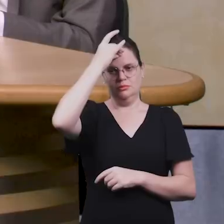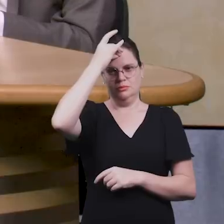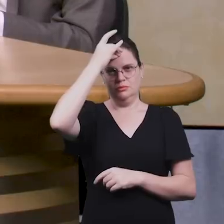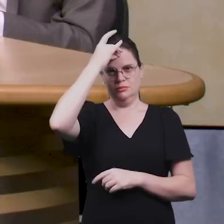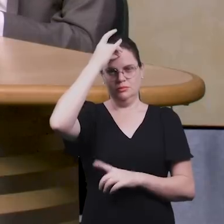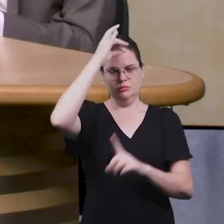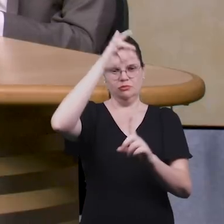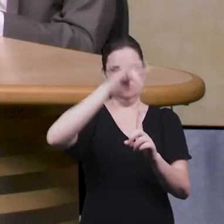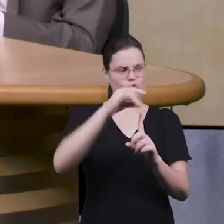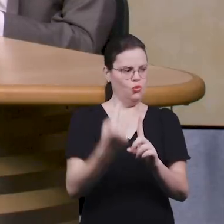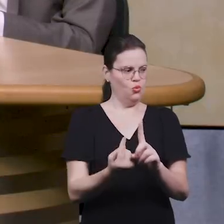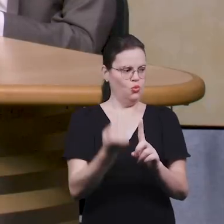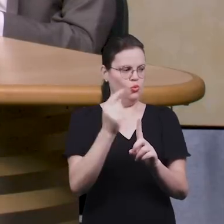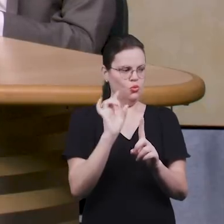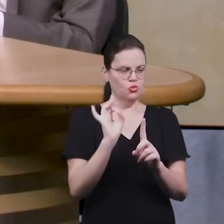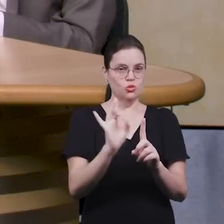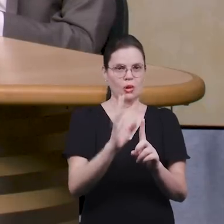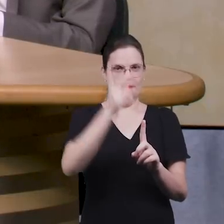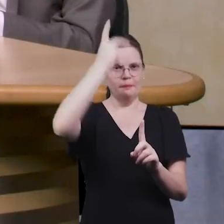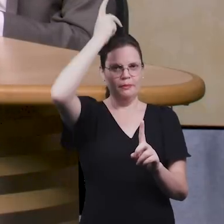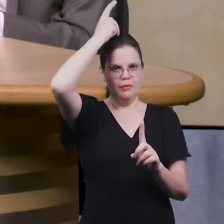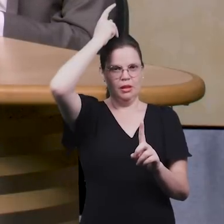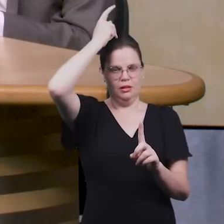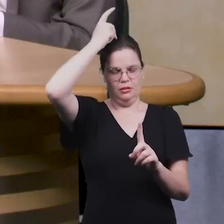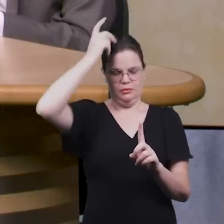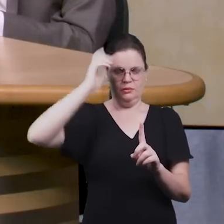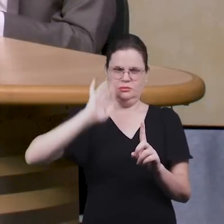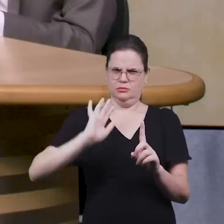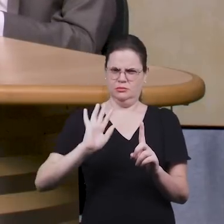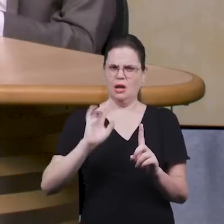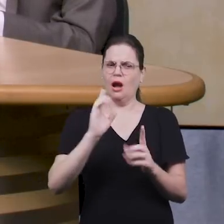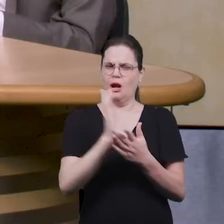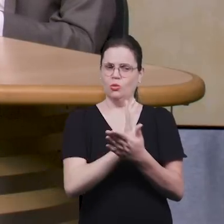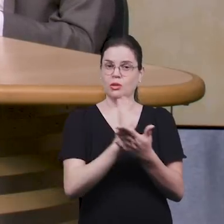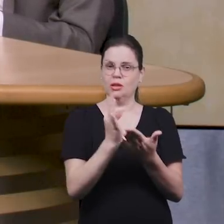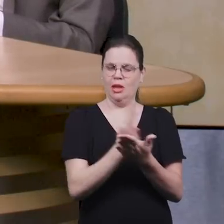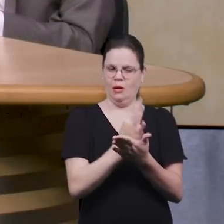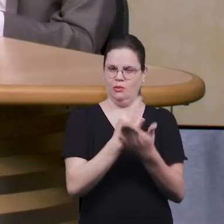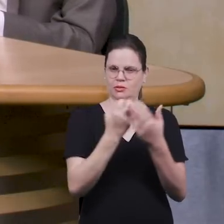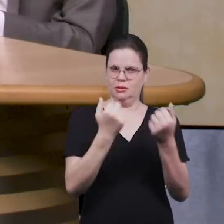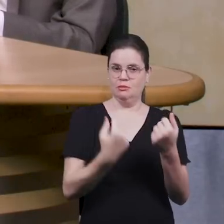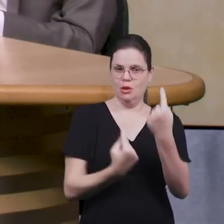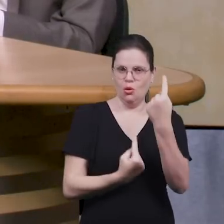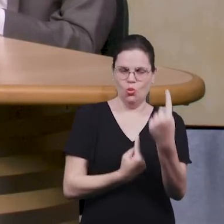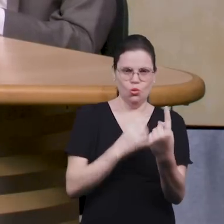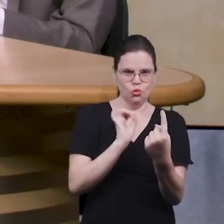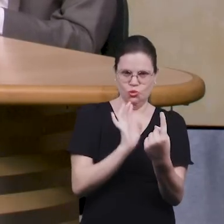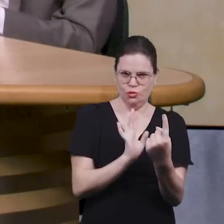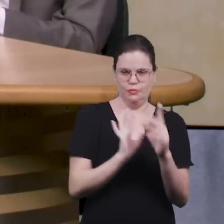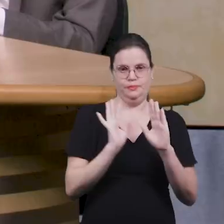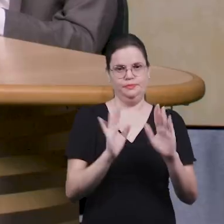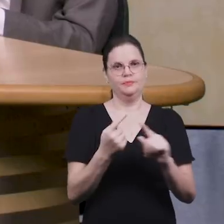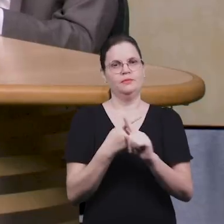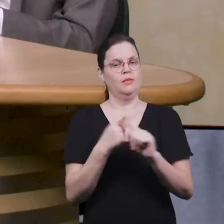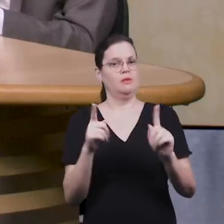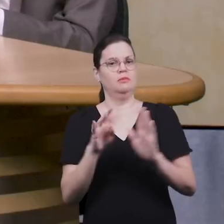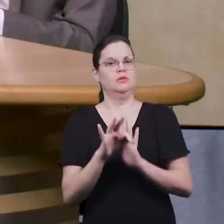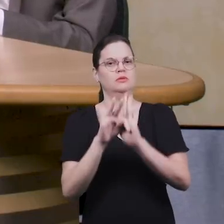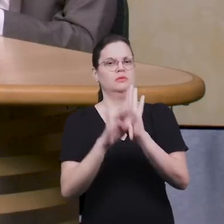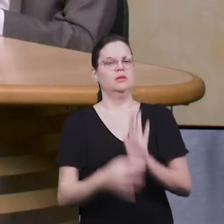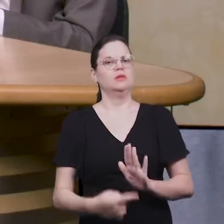acontecimento isolado no Pentecostes. Né? Mas esse texto lá do início diz assim: e